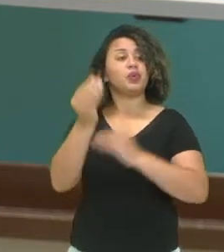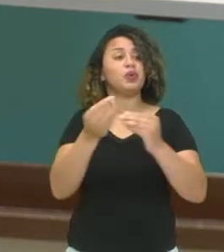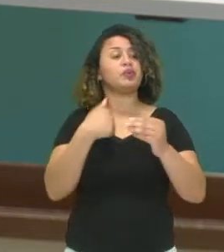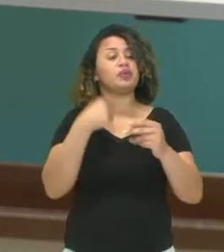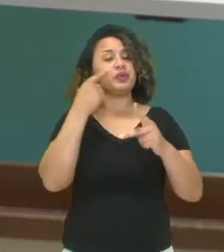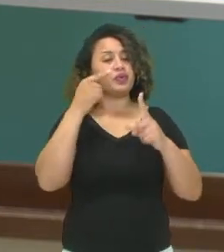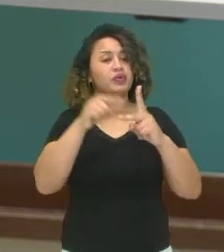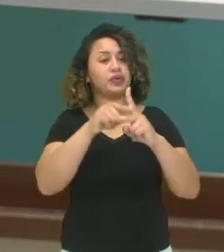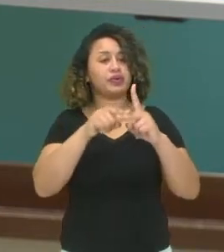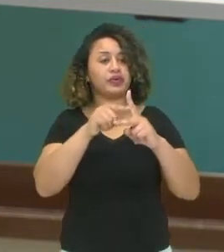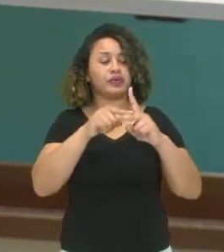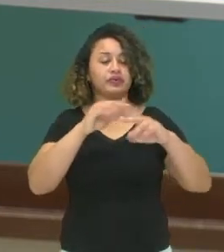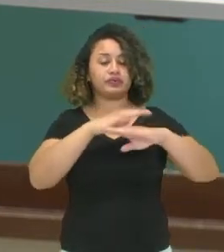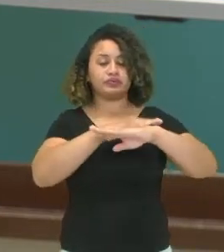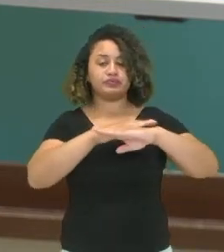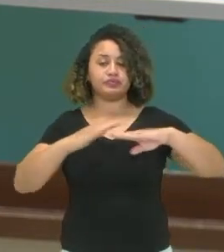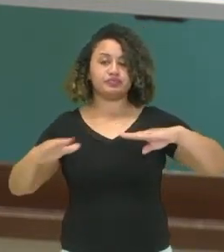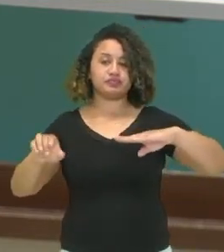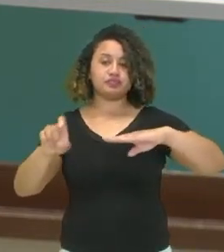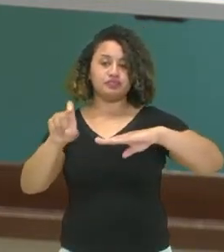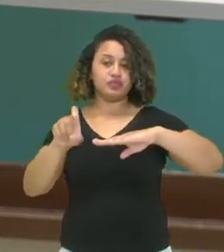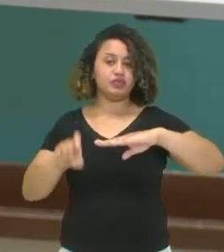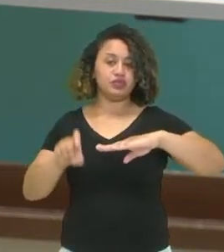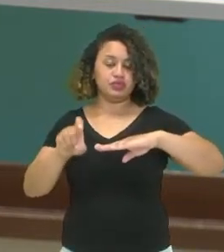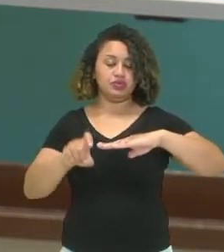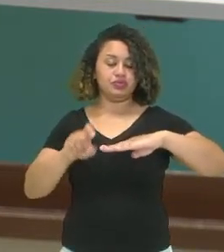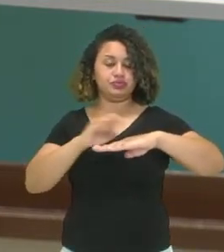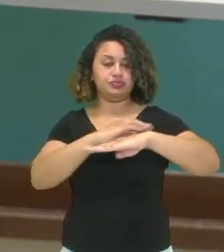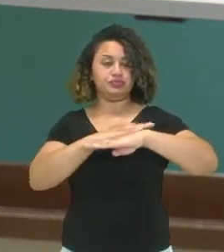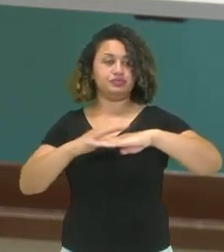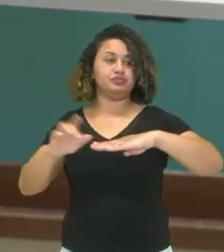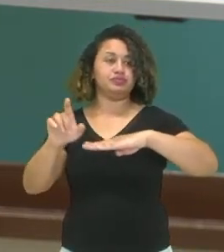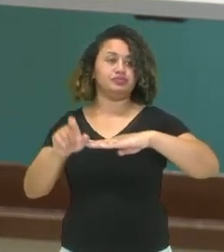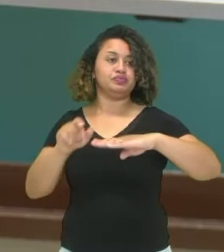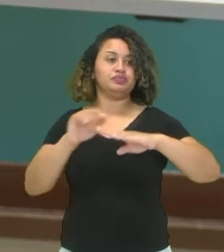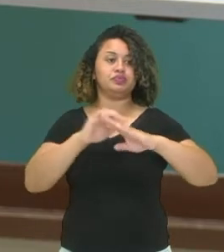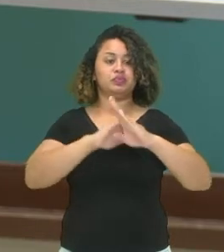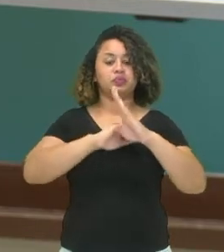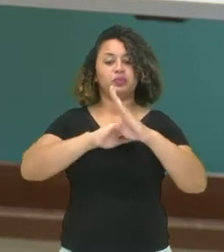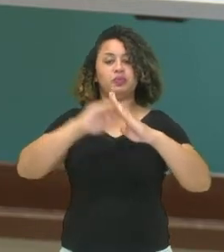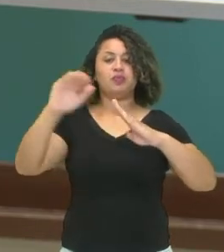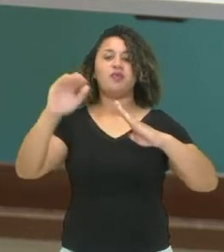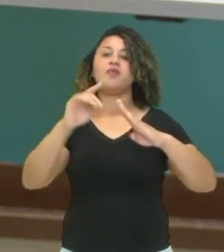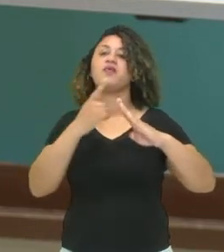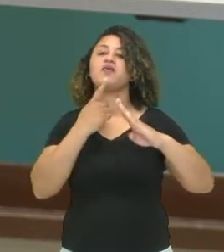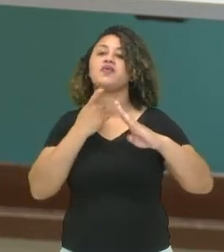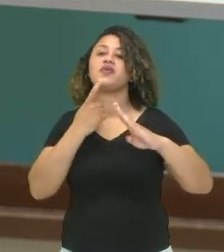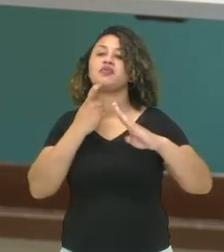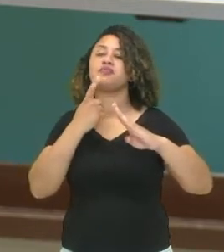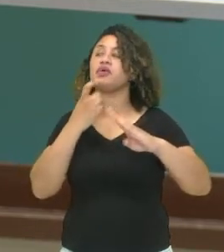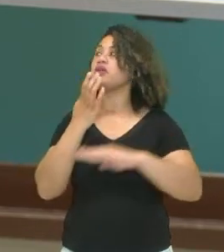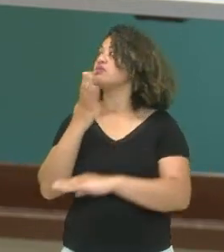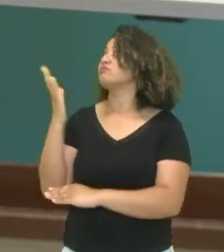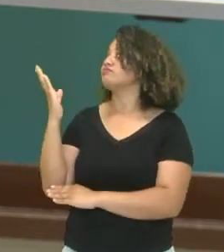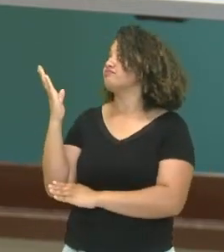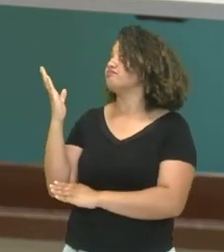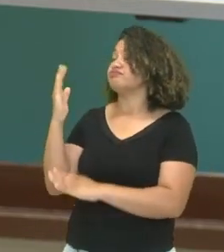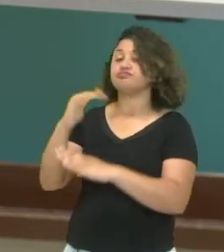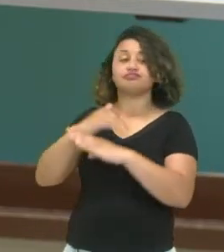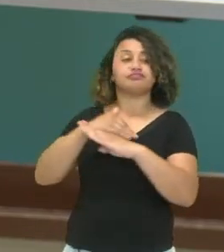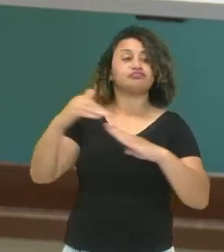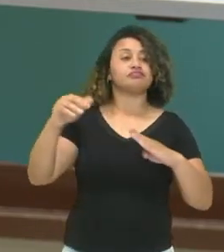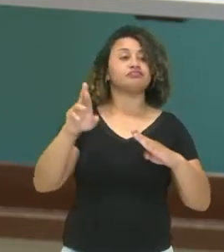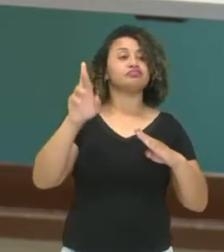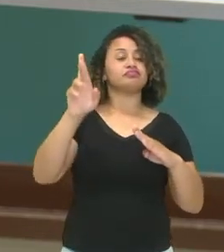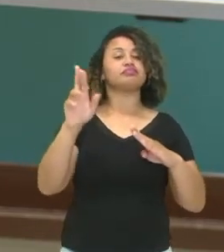eixo das abscissas, também conhecida como eixo X, essa reta que está em vermelho aqui, que é a reta R, está formando